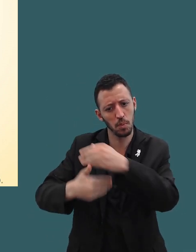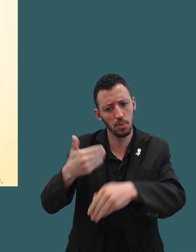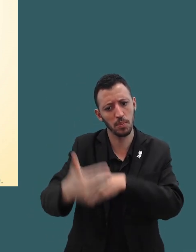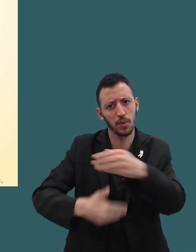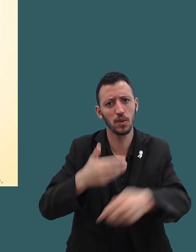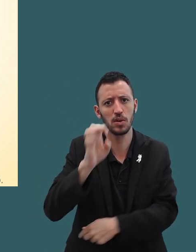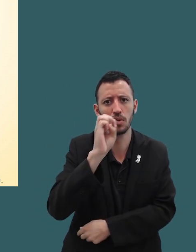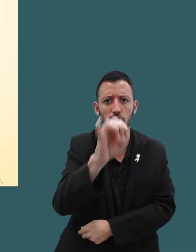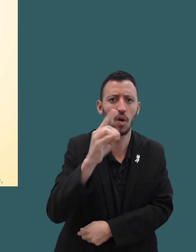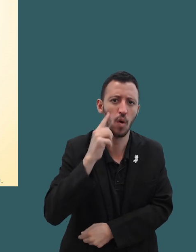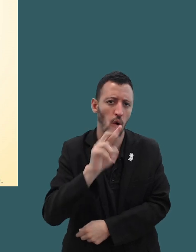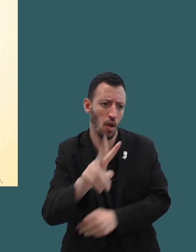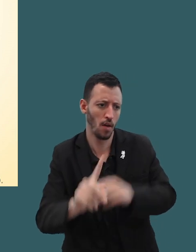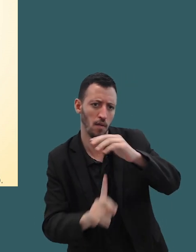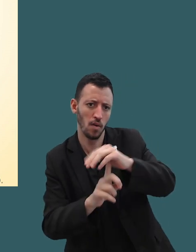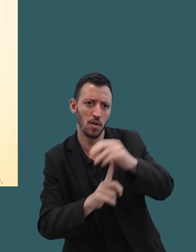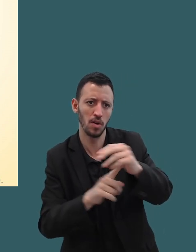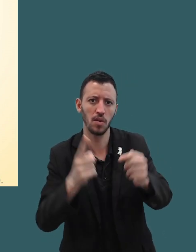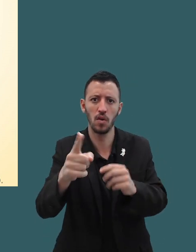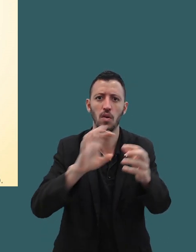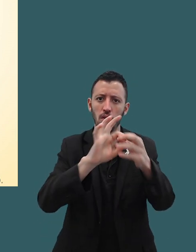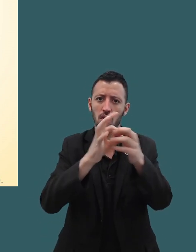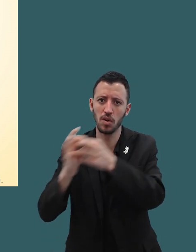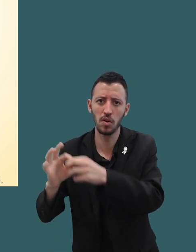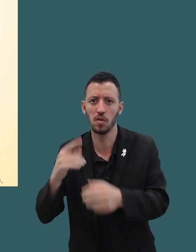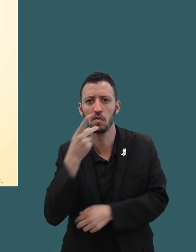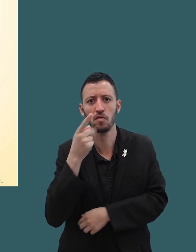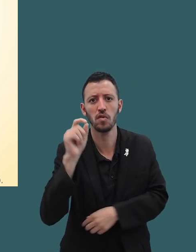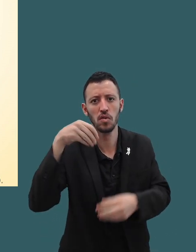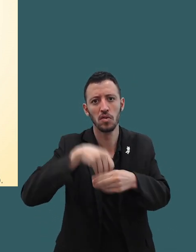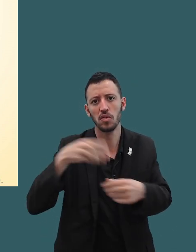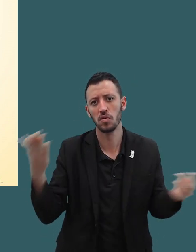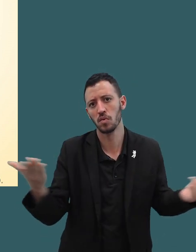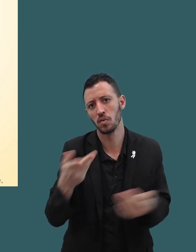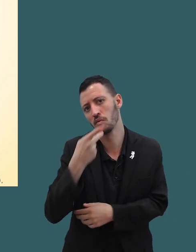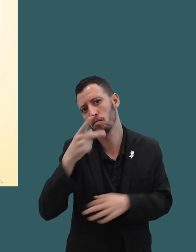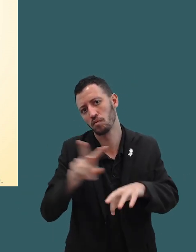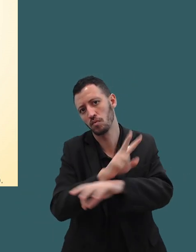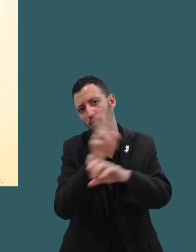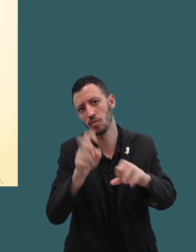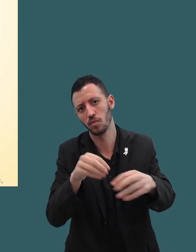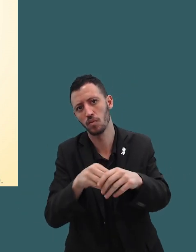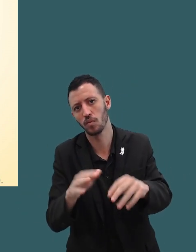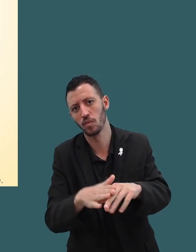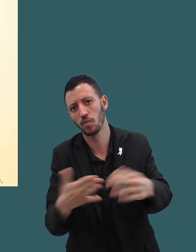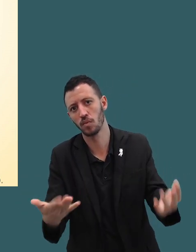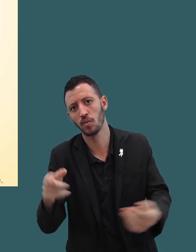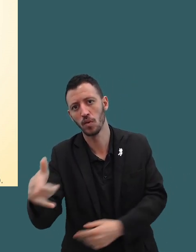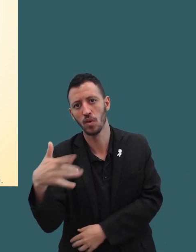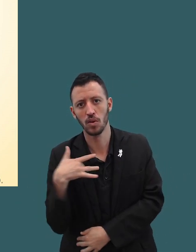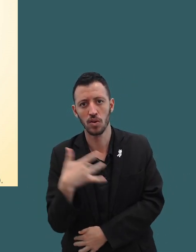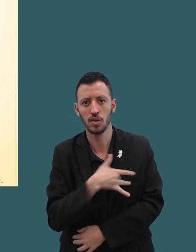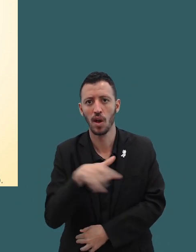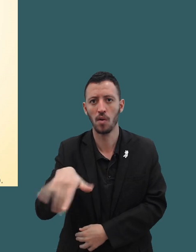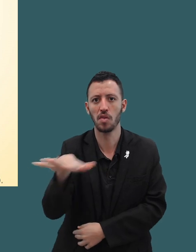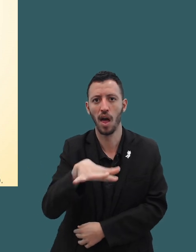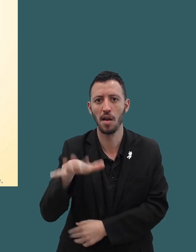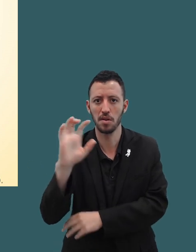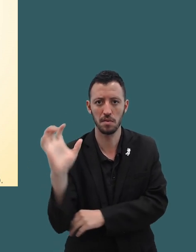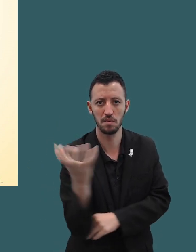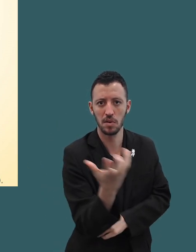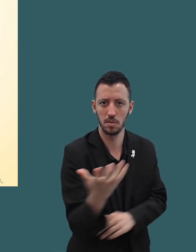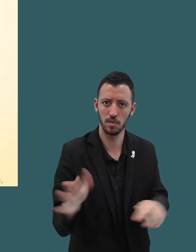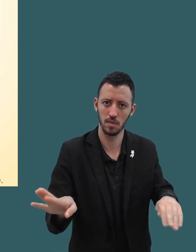quando a gente vai olhar as feiras, a Olimpíada que a Cristina dirige, que é aqui a de saúde e meio ambiente,